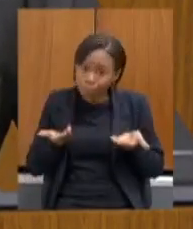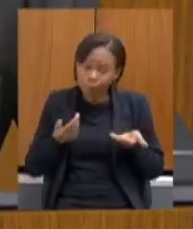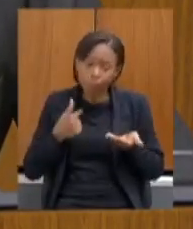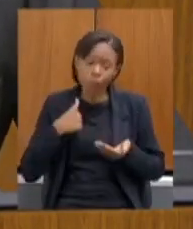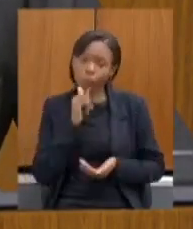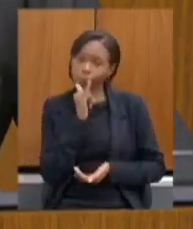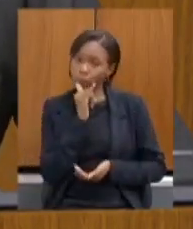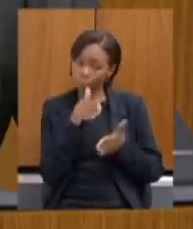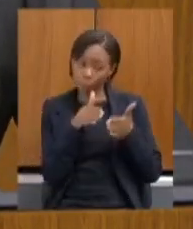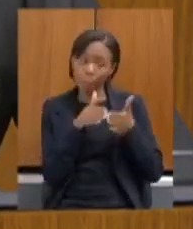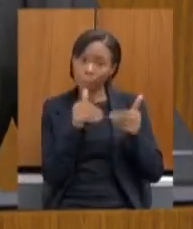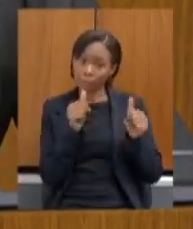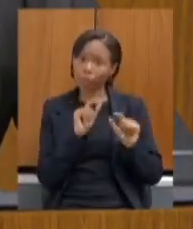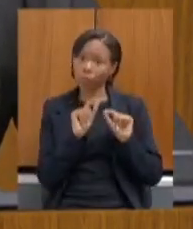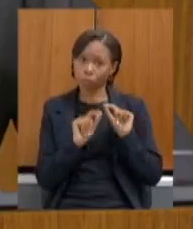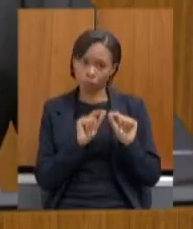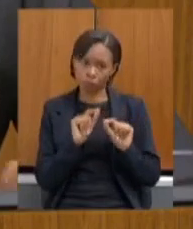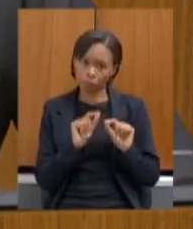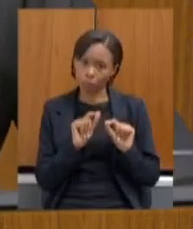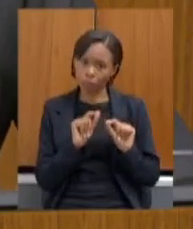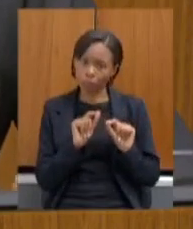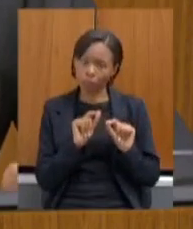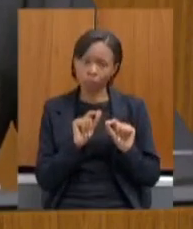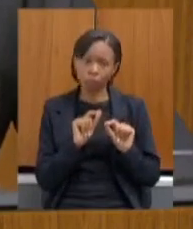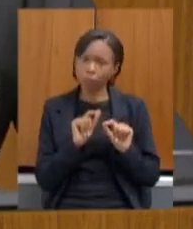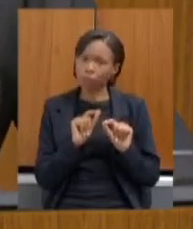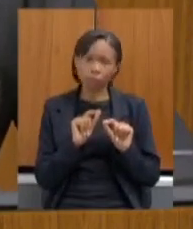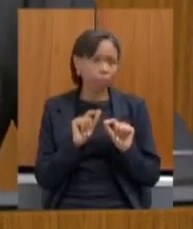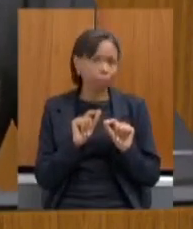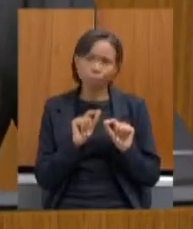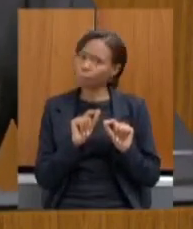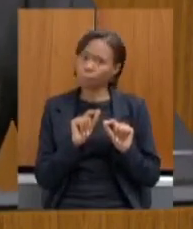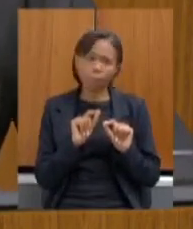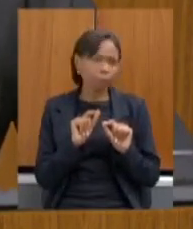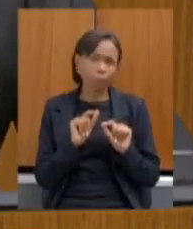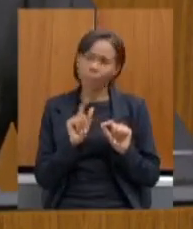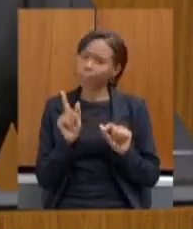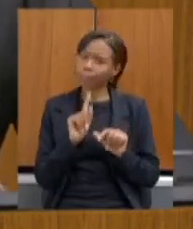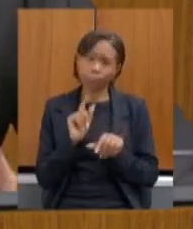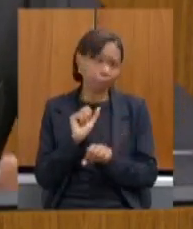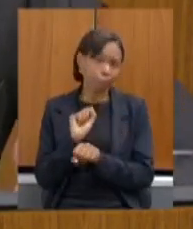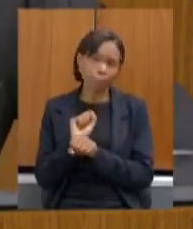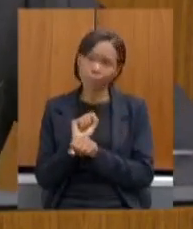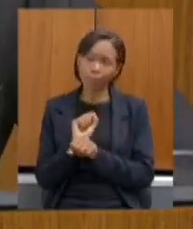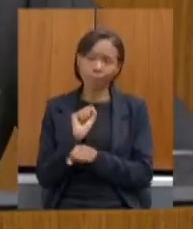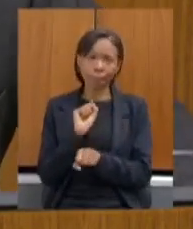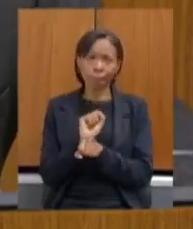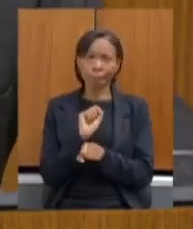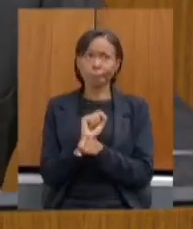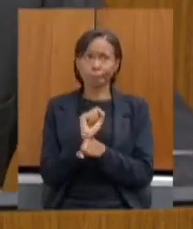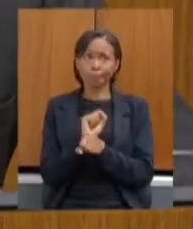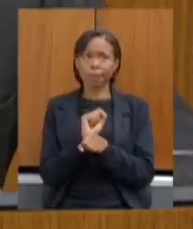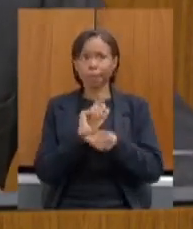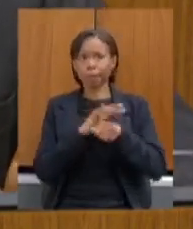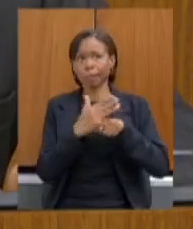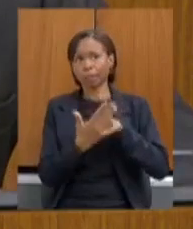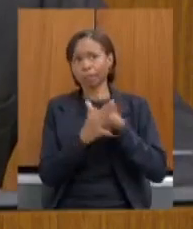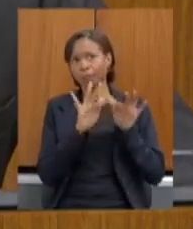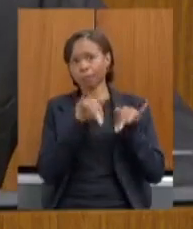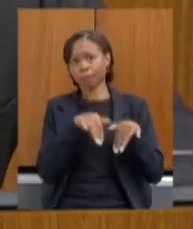retire a possibilidade, inclusive aguardando o fim da pandemia a qual a lei já está em vigor,